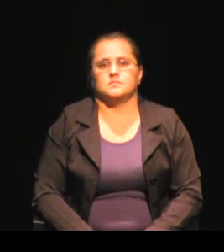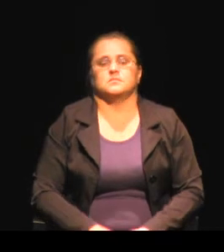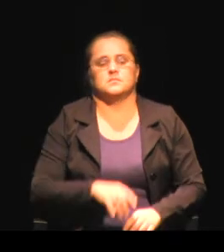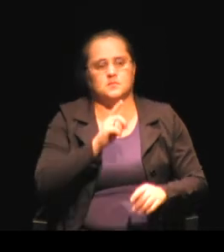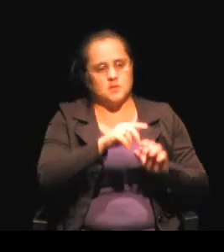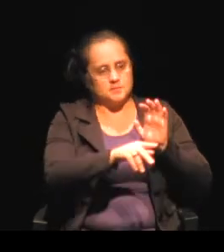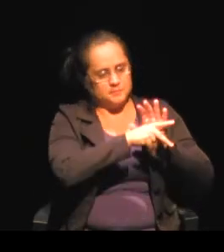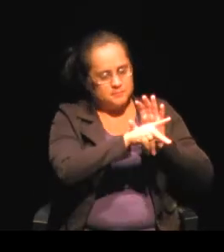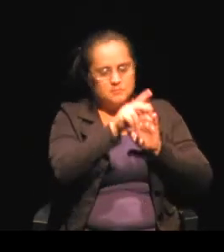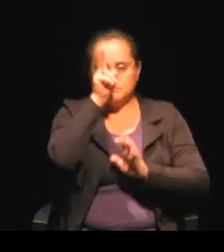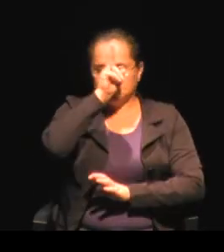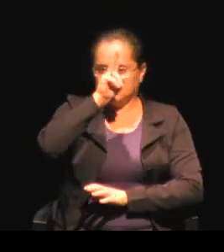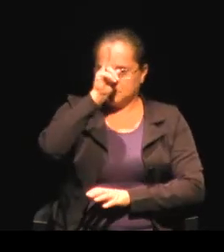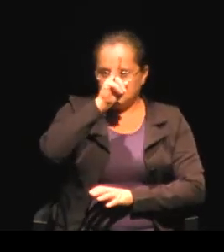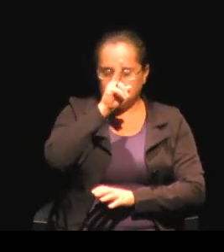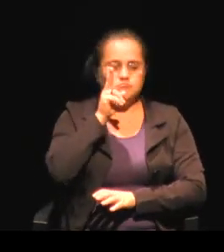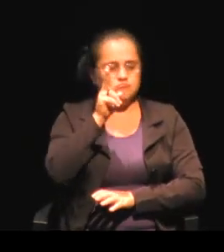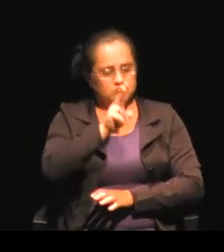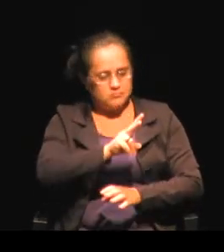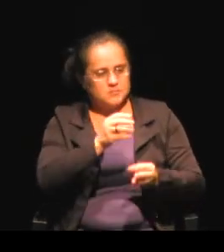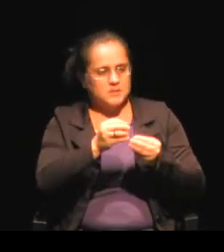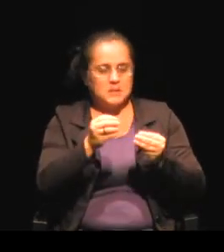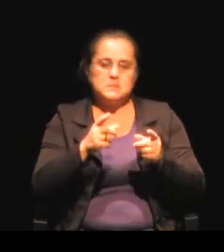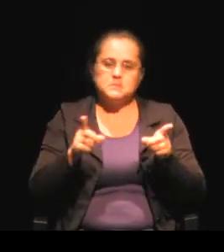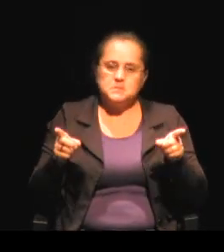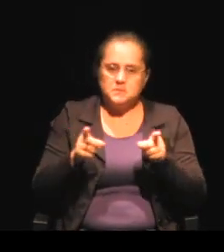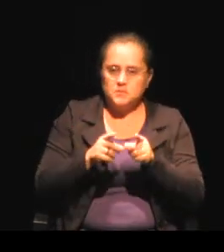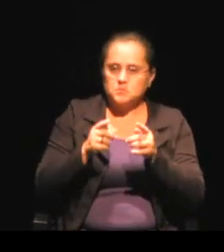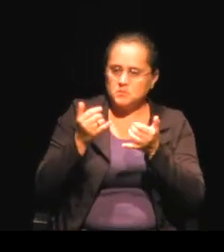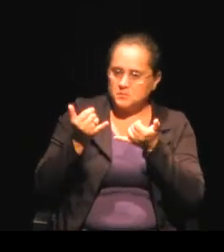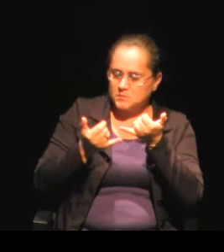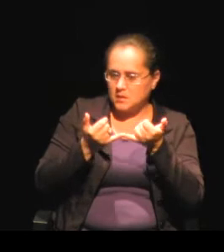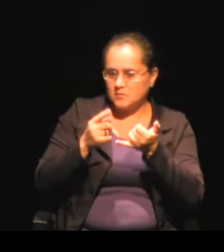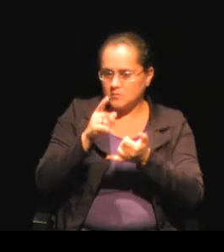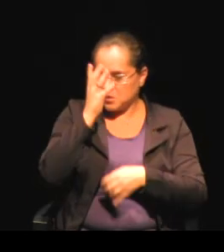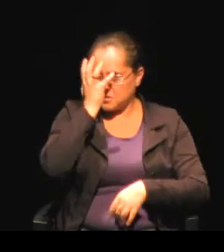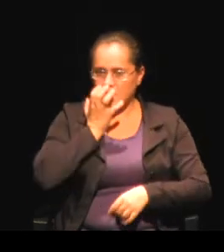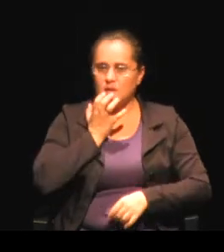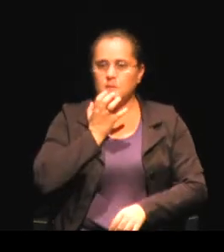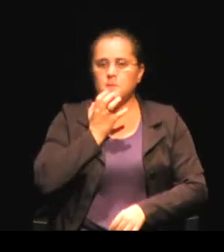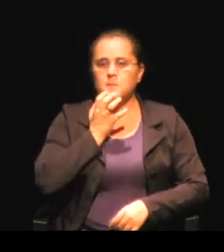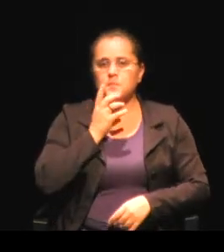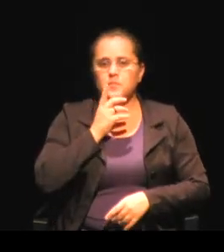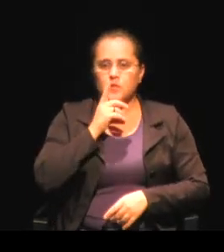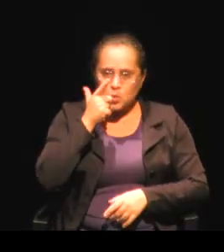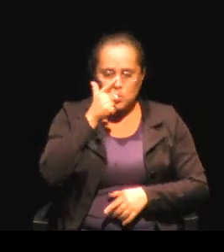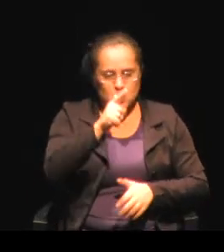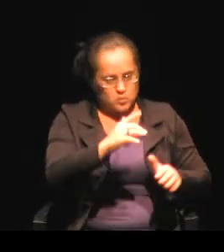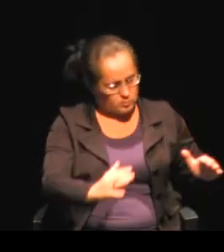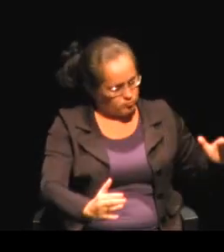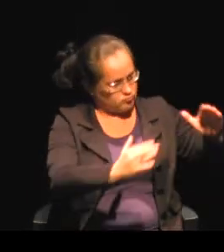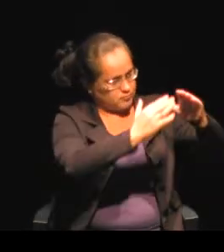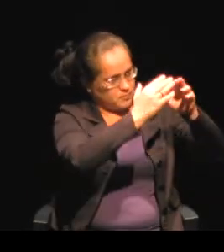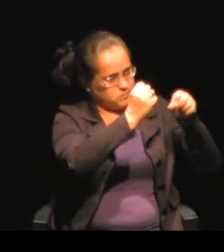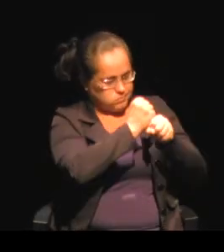dos órgãos de patrimônio histórico aí para manter aquela volumetria e tal. A gente fez uma pequena brincadeira, não, uma coisa muito séria. A